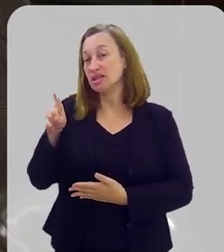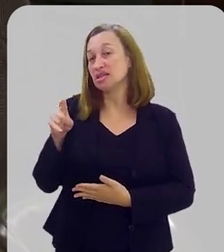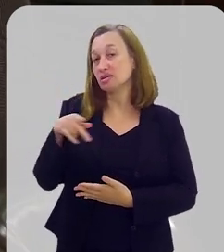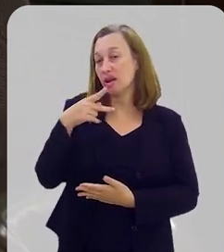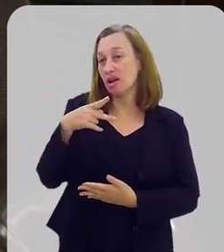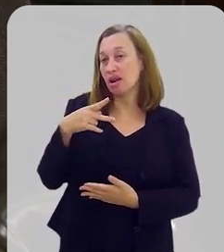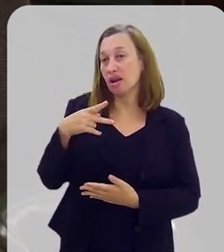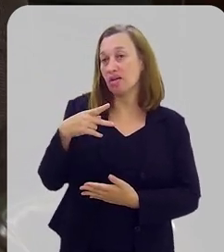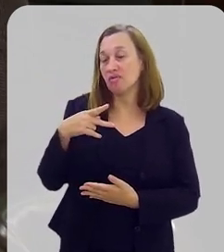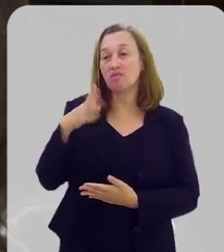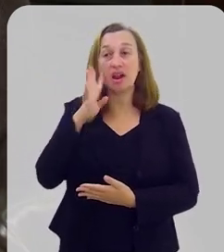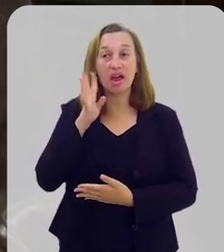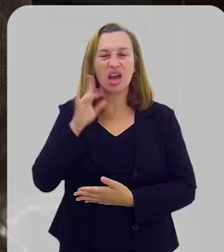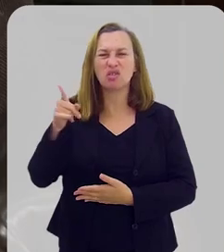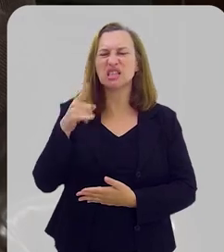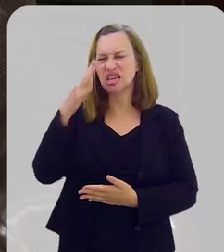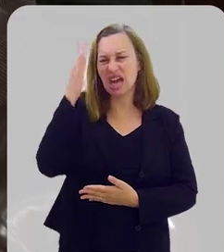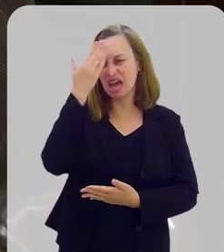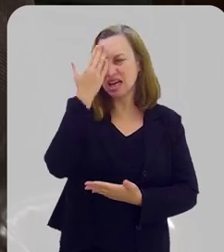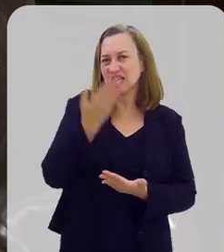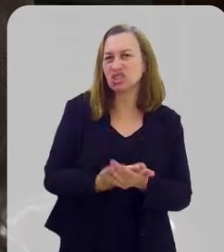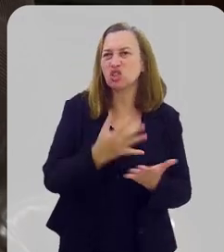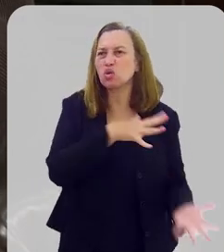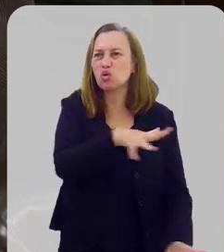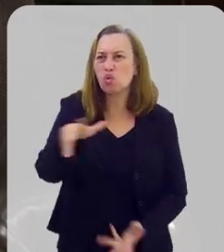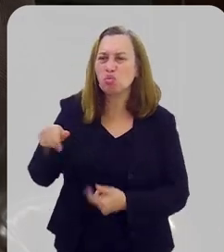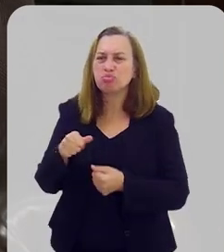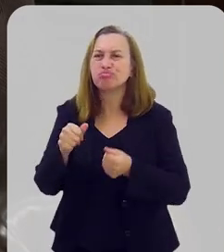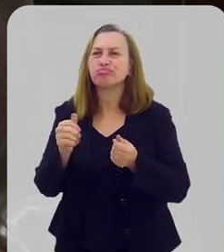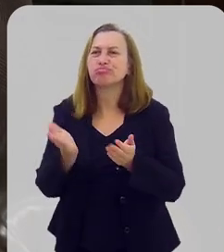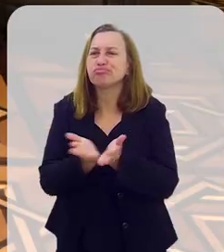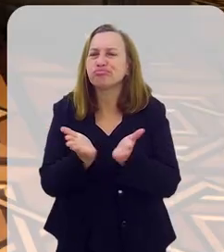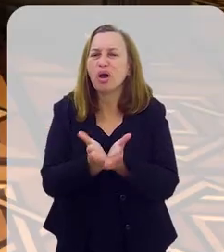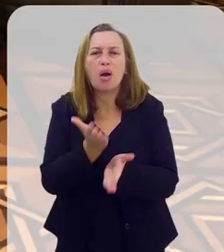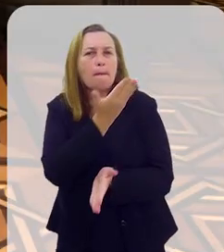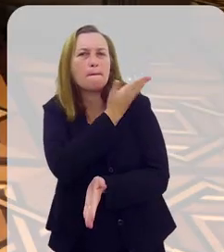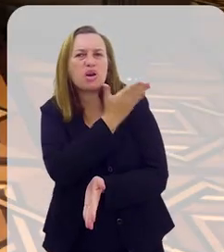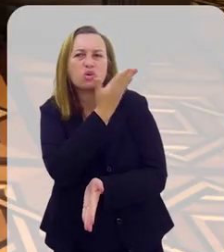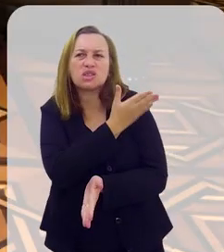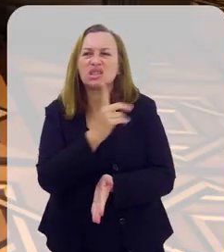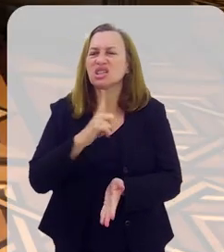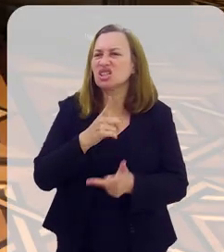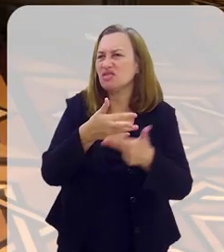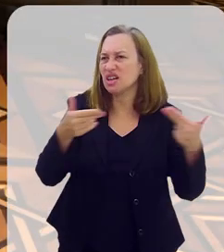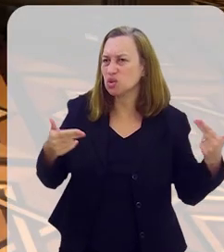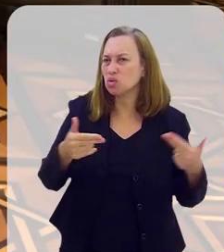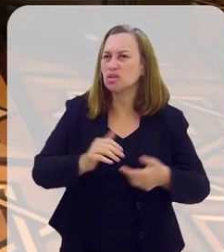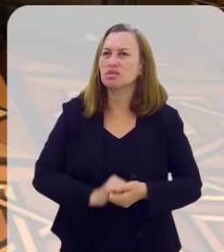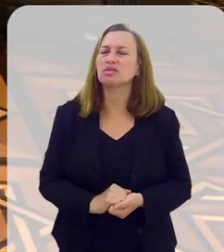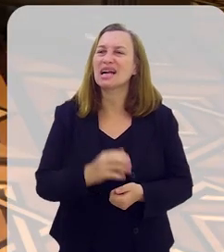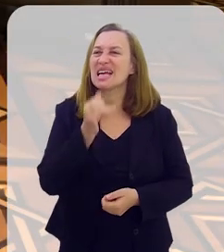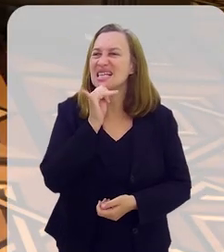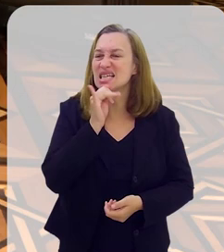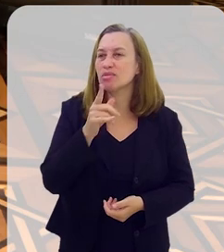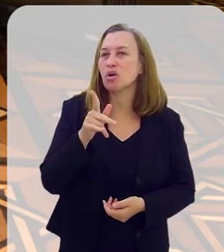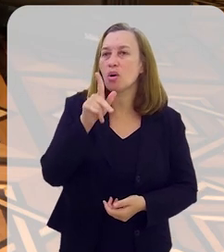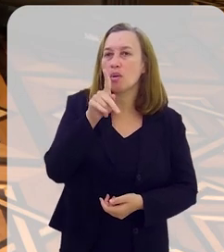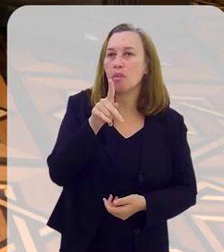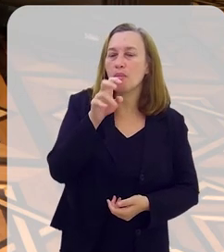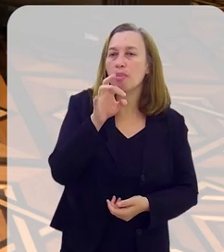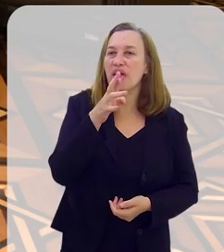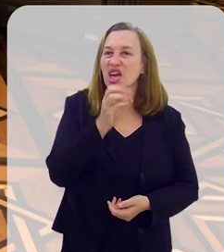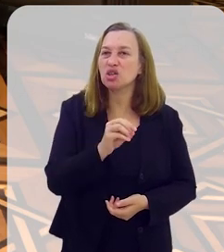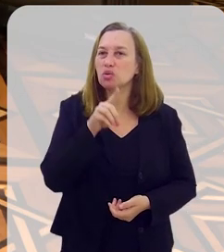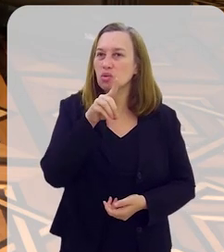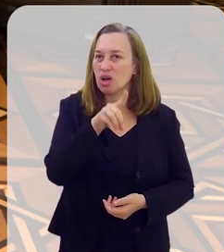muito bacana tu acredita que o mundo evangélico Ainda tem muito preconceitos Sobre muitas coisas por exemplo Pedro